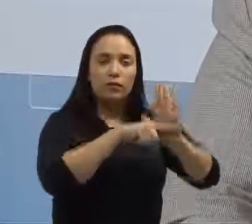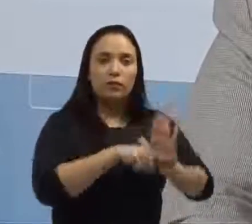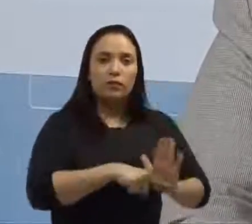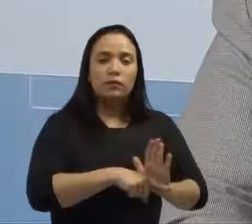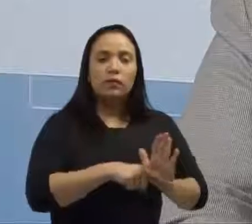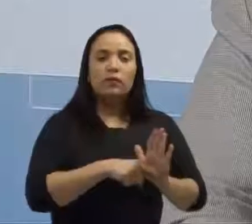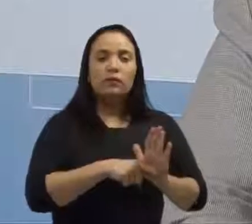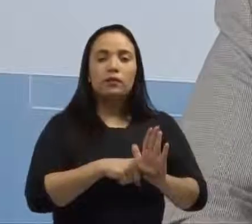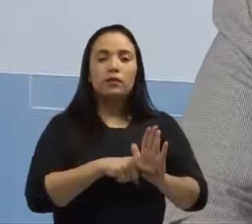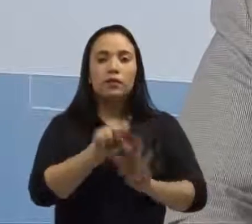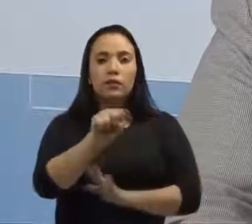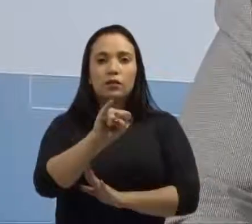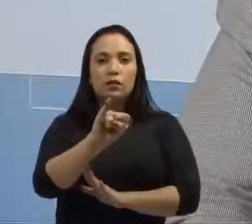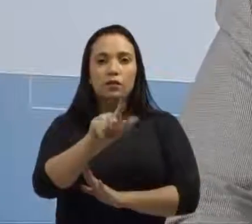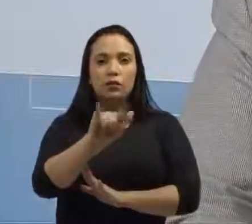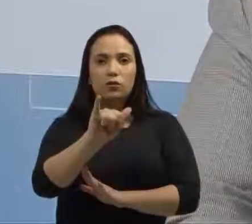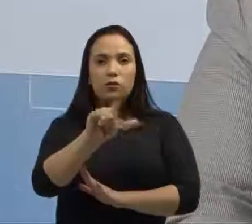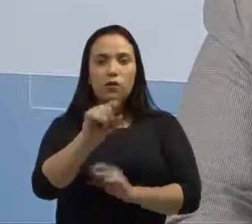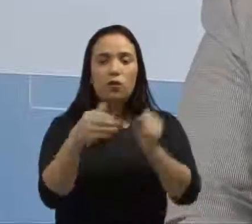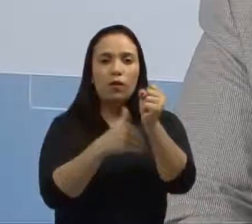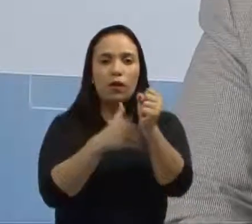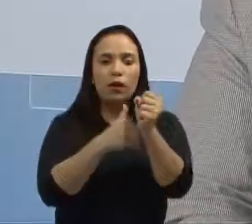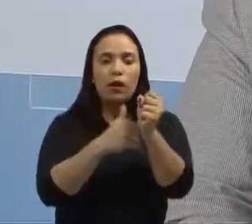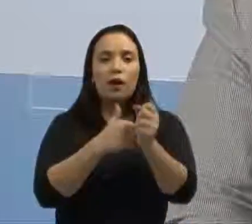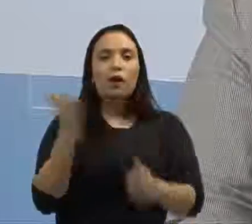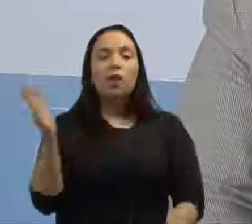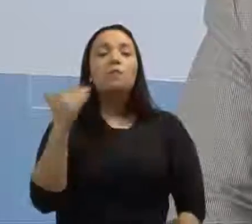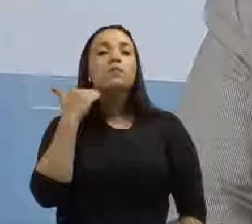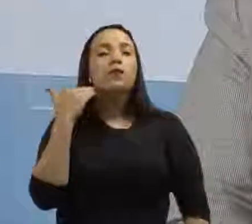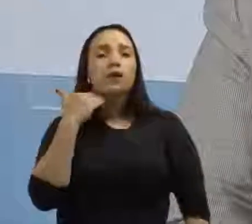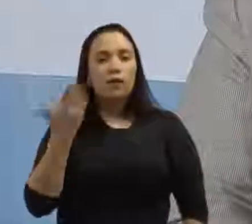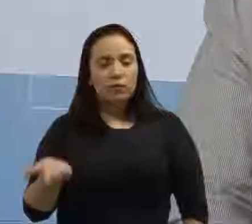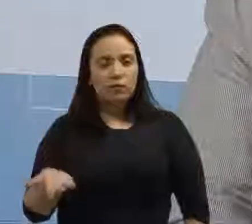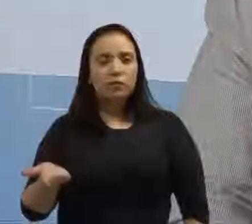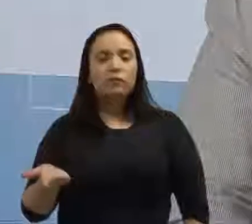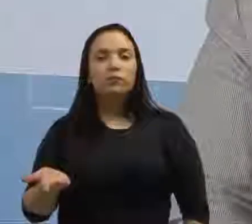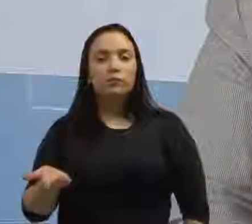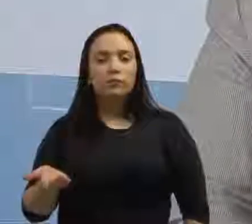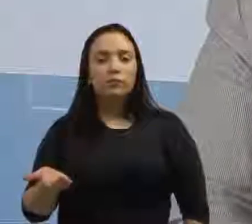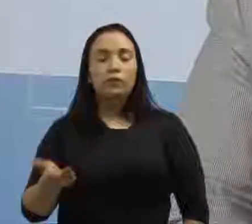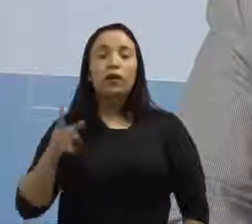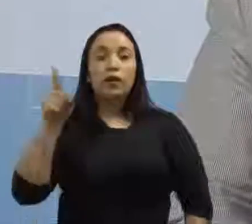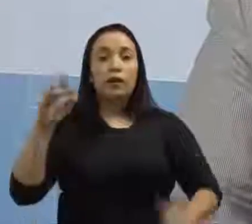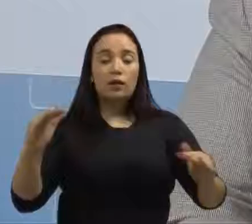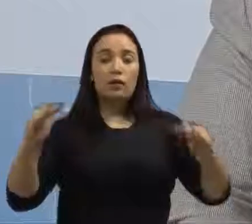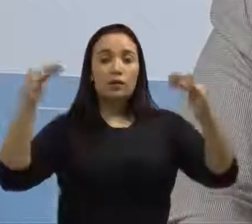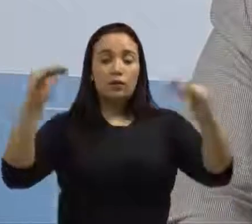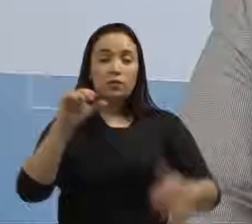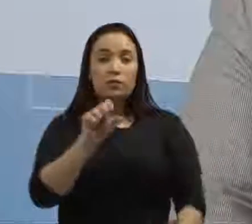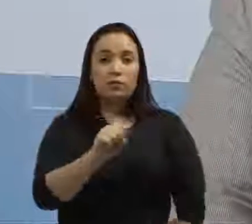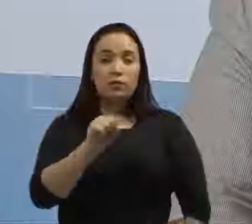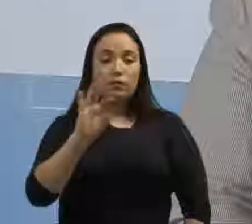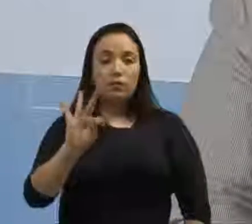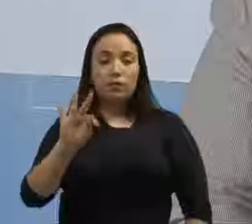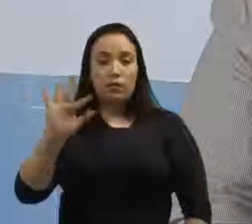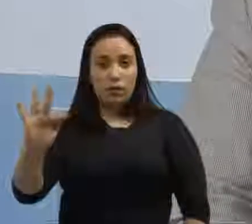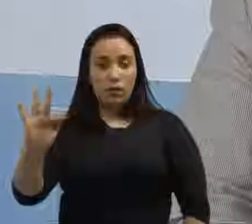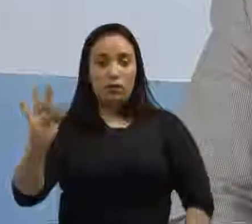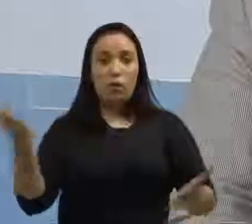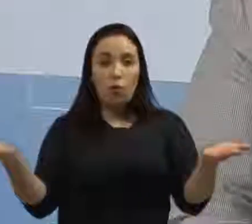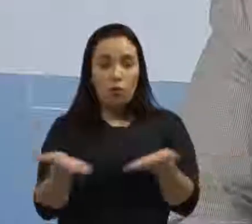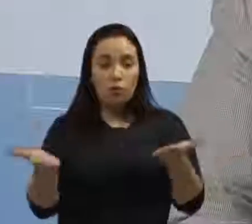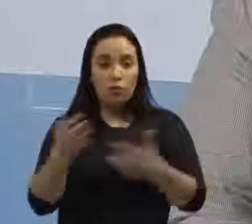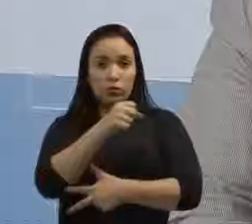presidente da República. Foi que um homem sozinho do Supremo Tribunal Federal fez. O Supremo Tribunal Federal